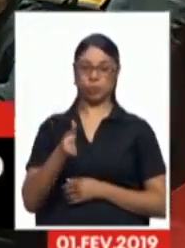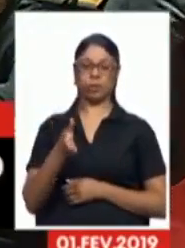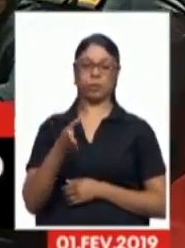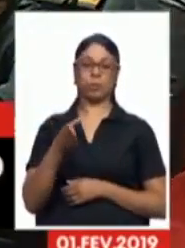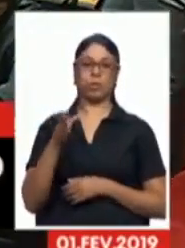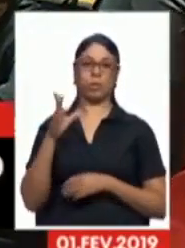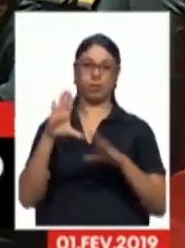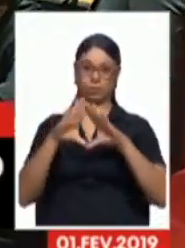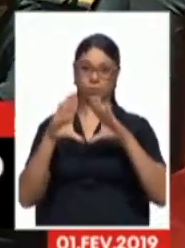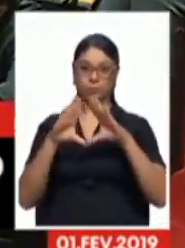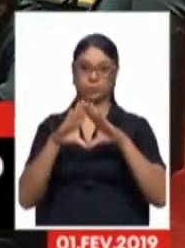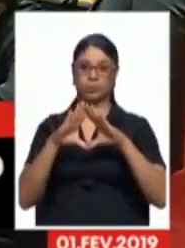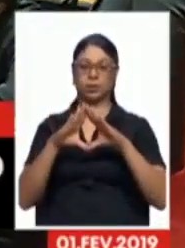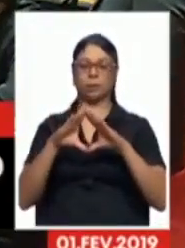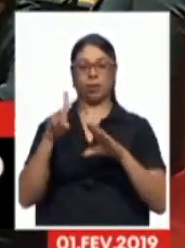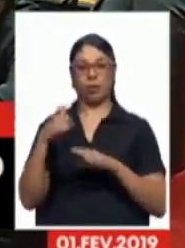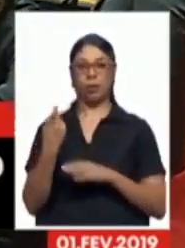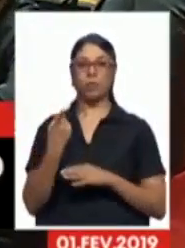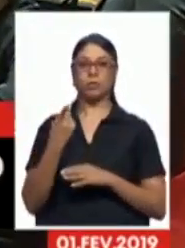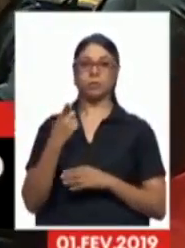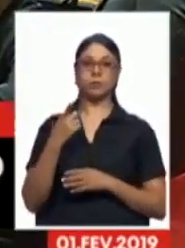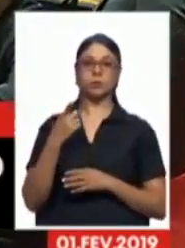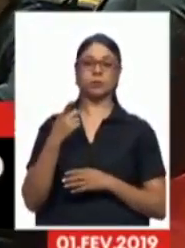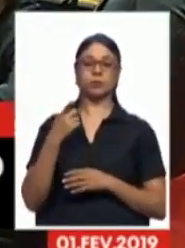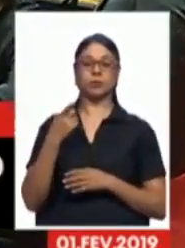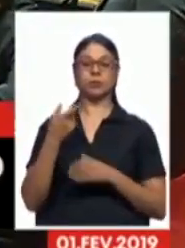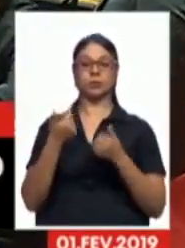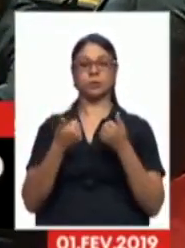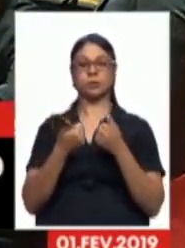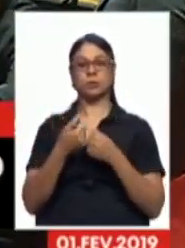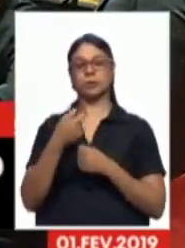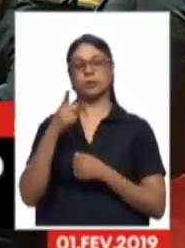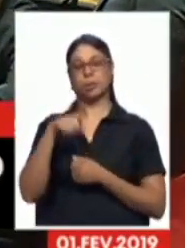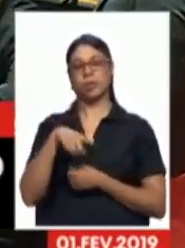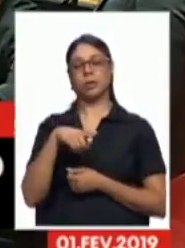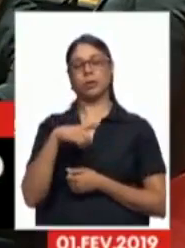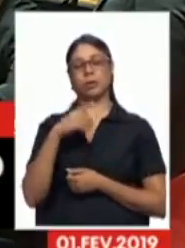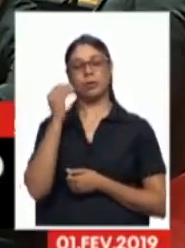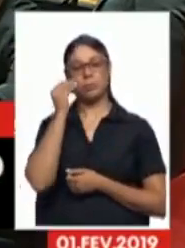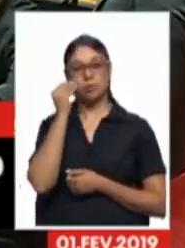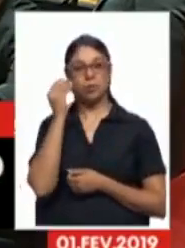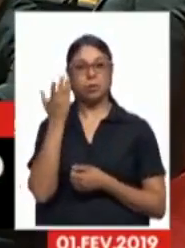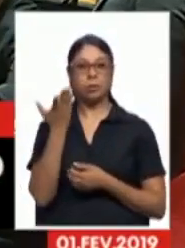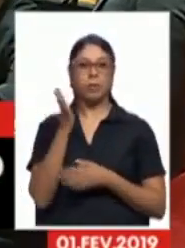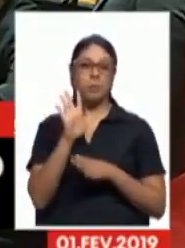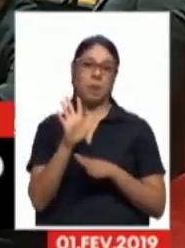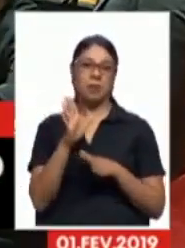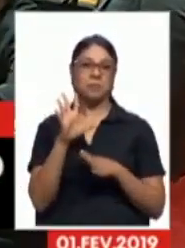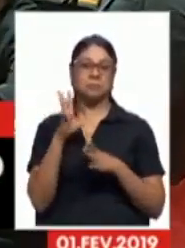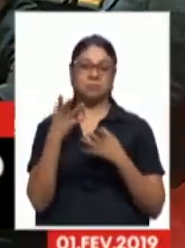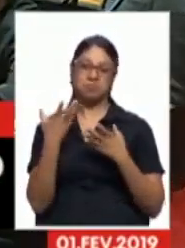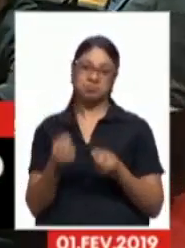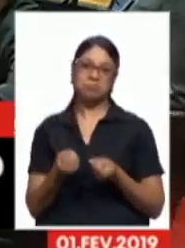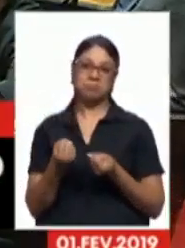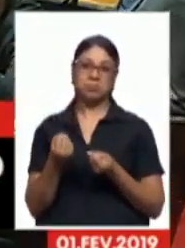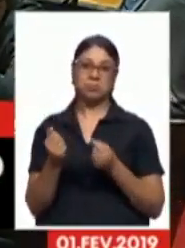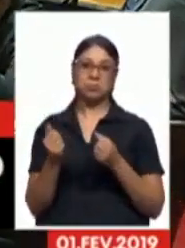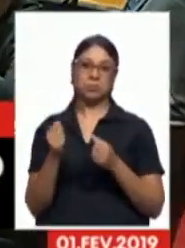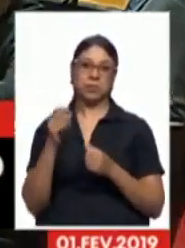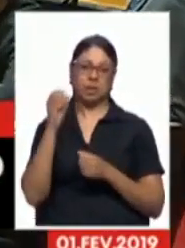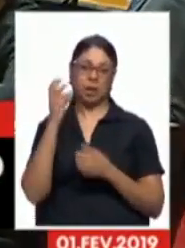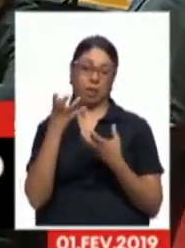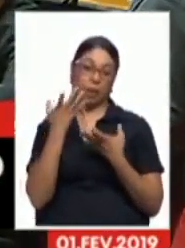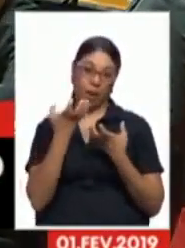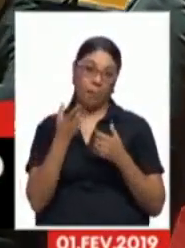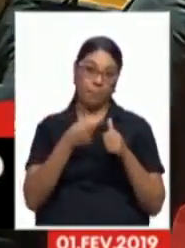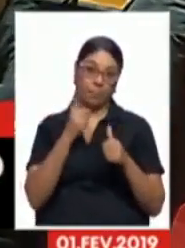a se colocar como pré-candidato à presidência da Casa, mas entrou em entendimento com o deputado Agostinho Patrus para